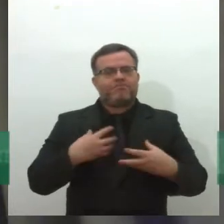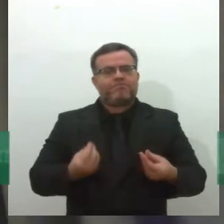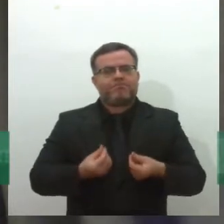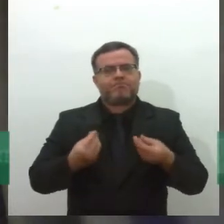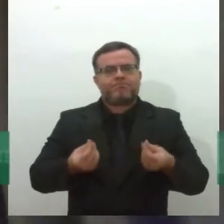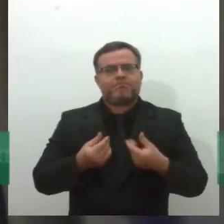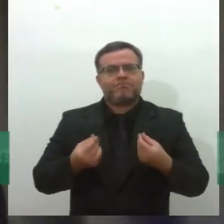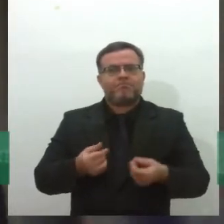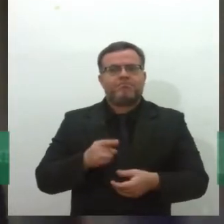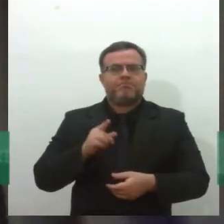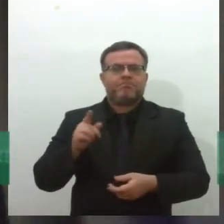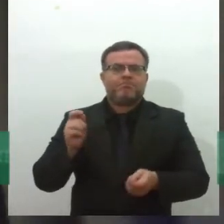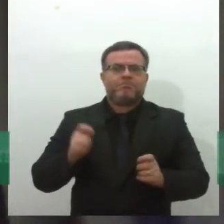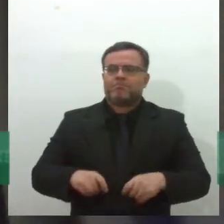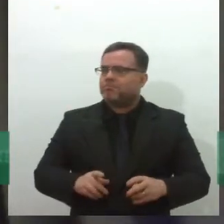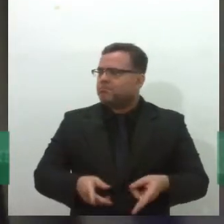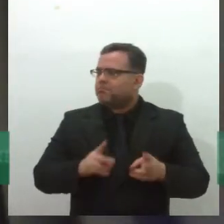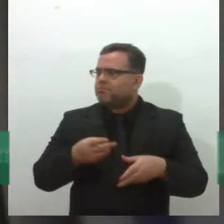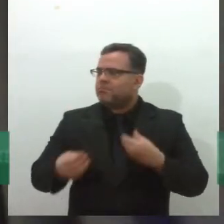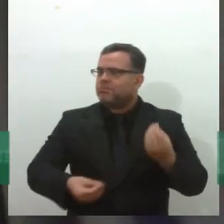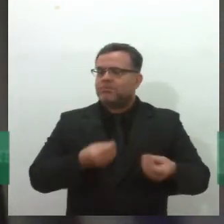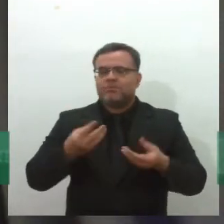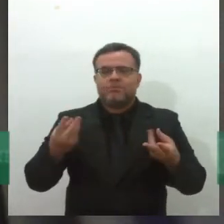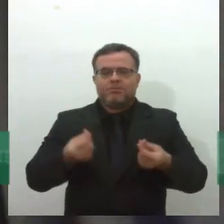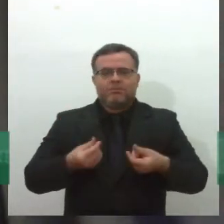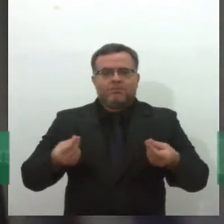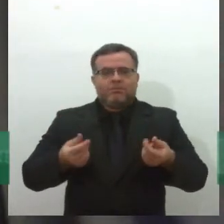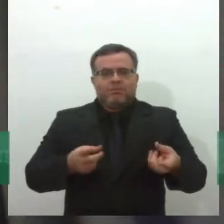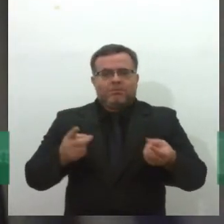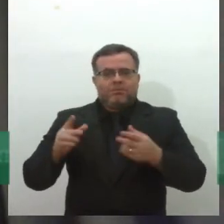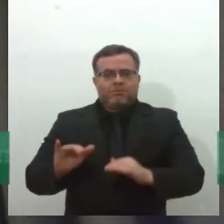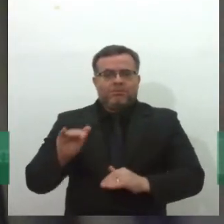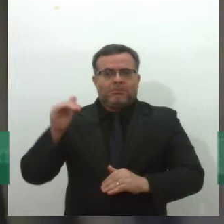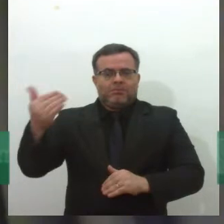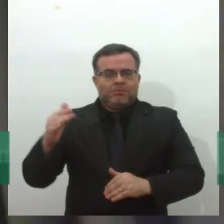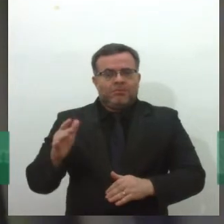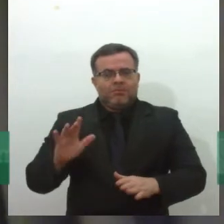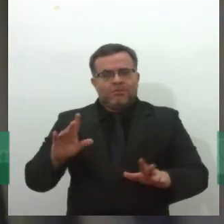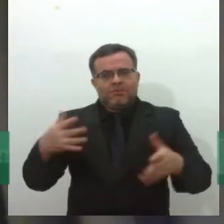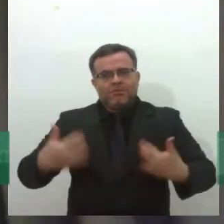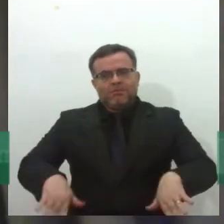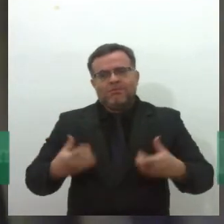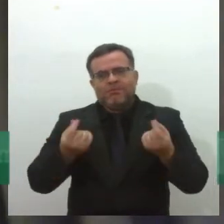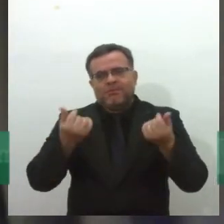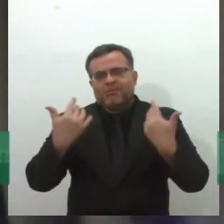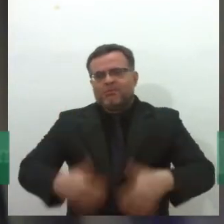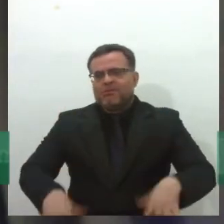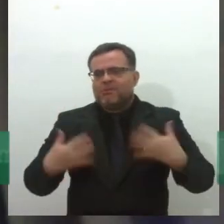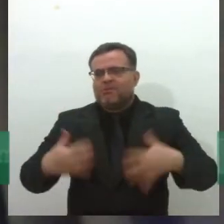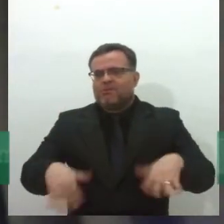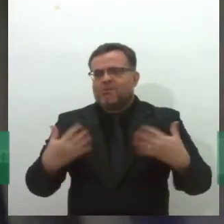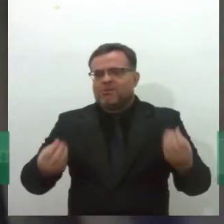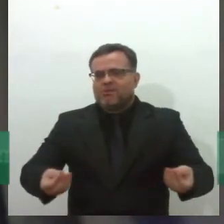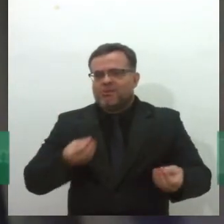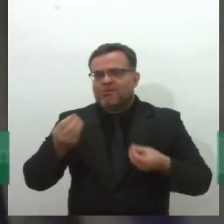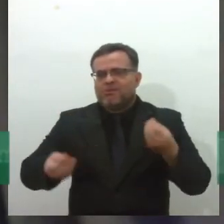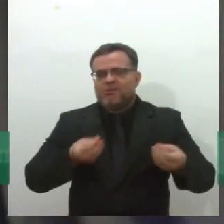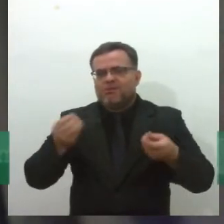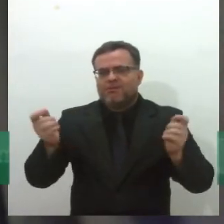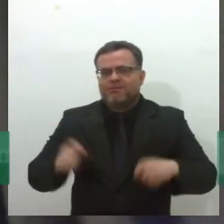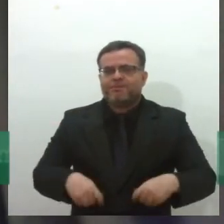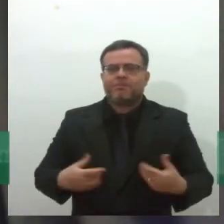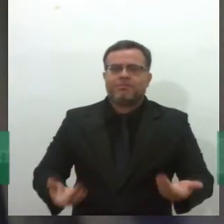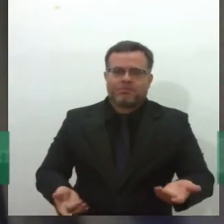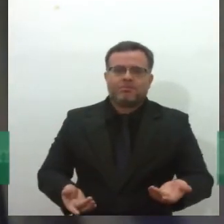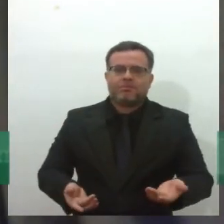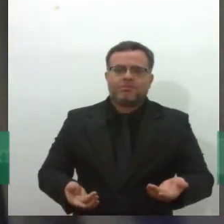Petrobras praticar o PPI, né, a Política de Paridade de Importação, porque o custo dela é em real. Ou, na verdade, não é. O custo da Petrobras é